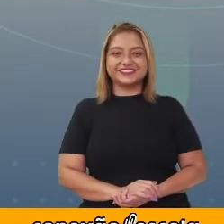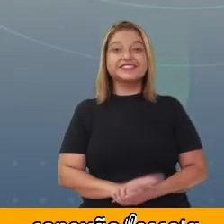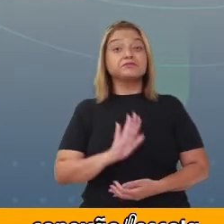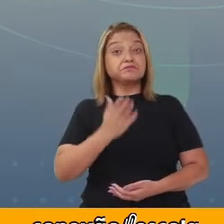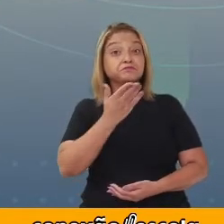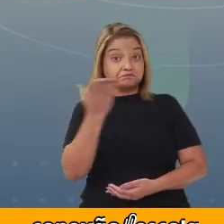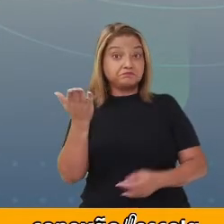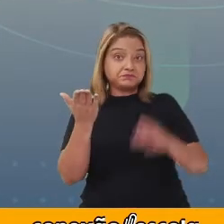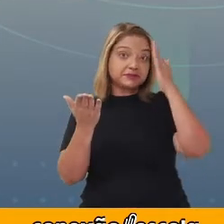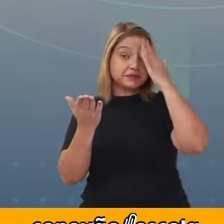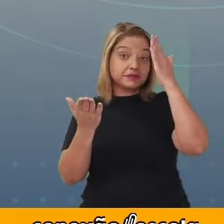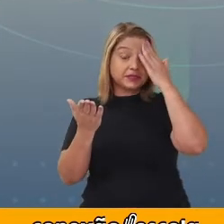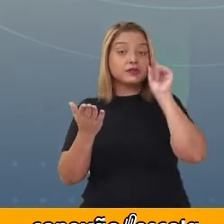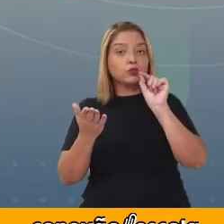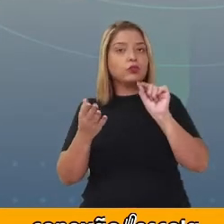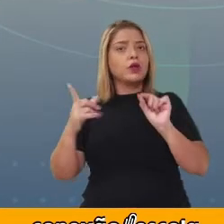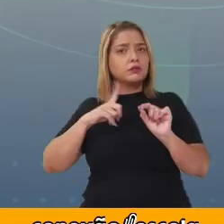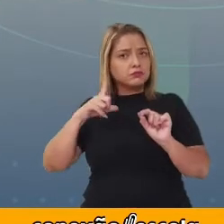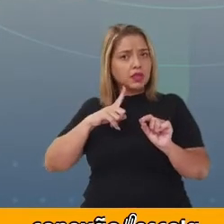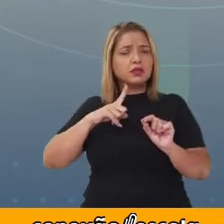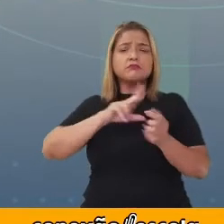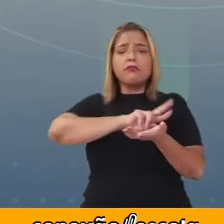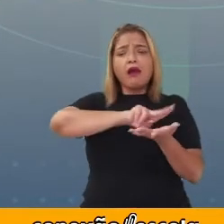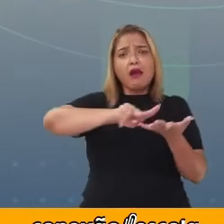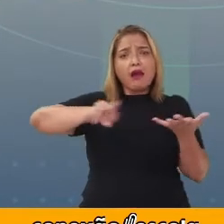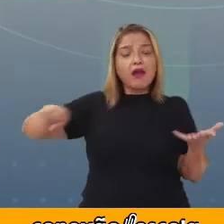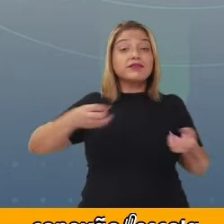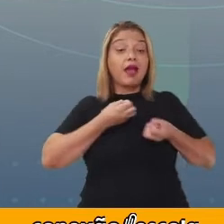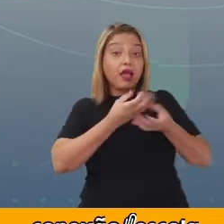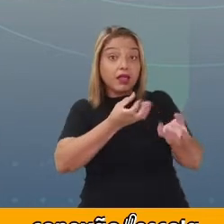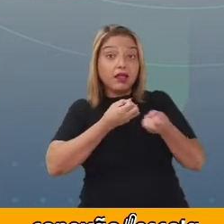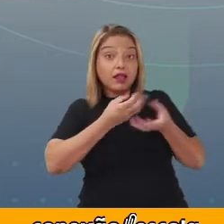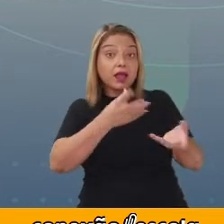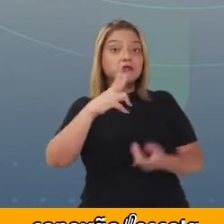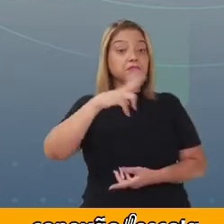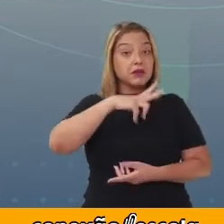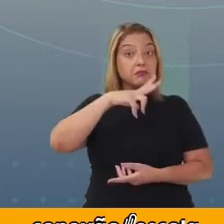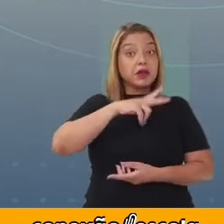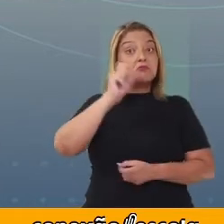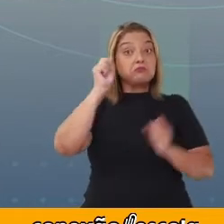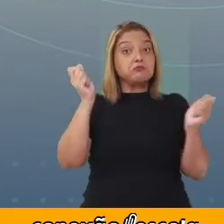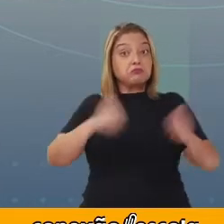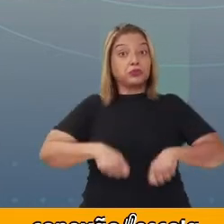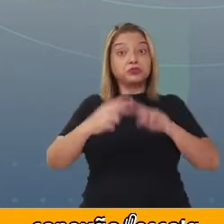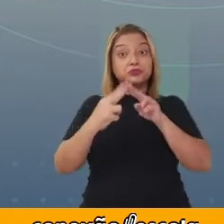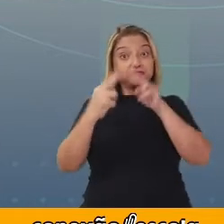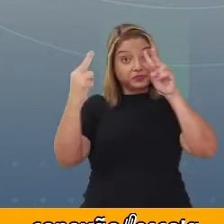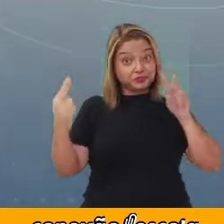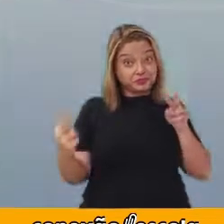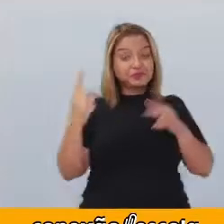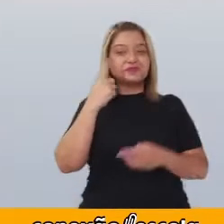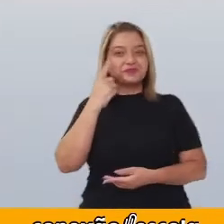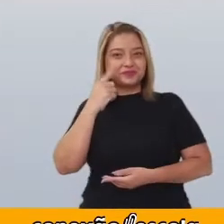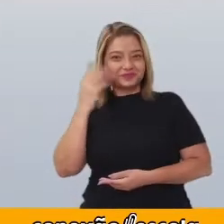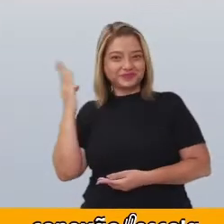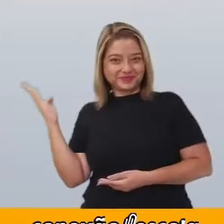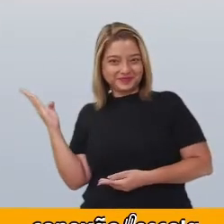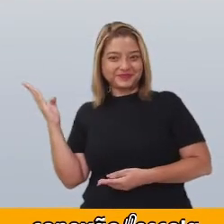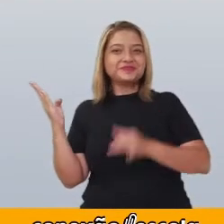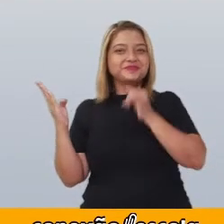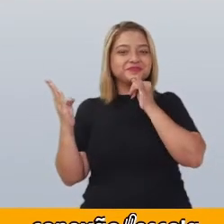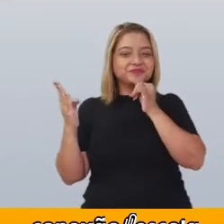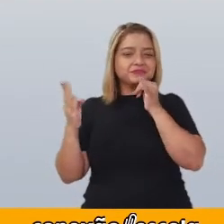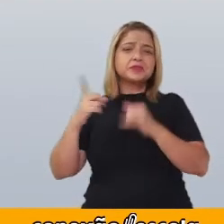E você sabia que existem relatos pessoais virtuais? Vejam só, nós temos